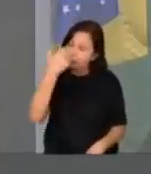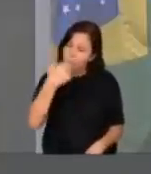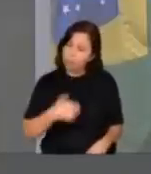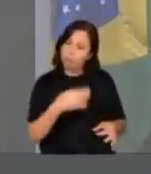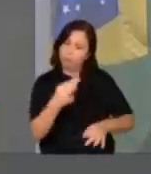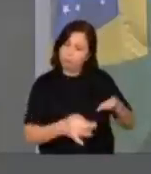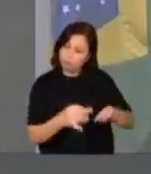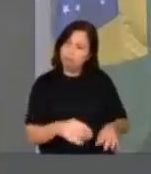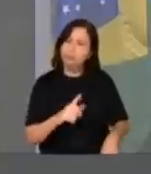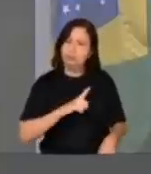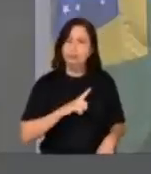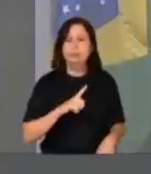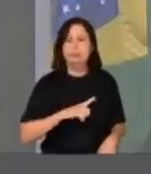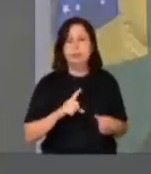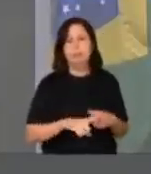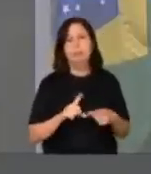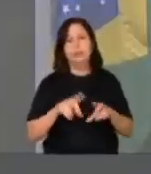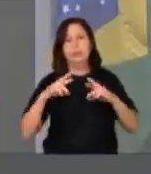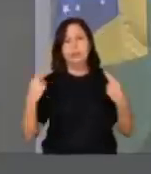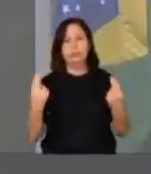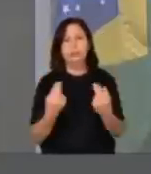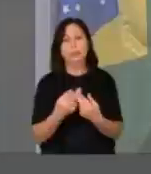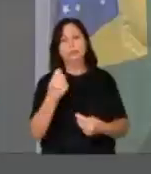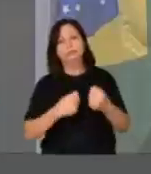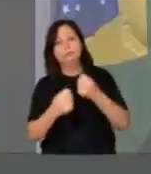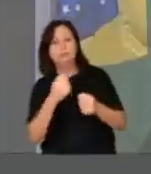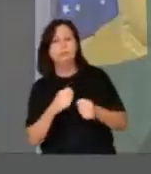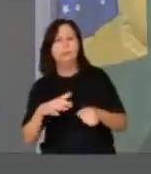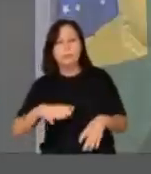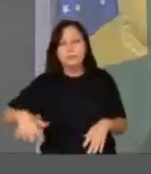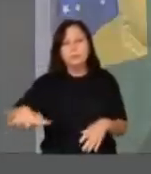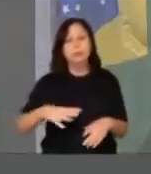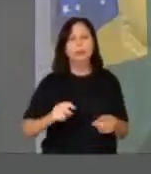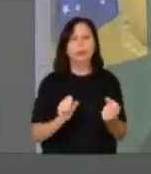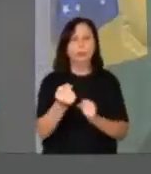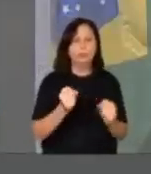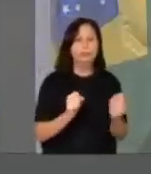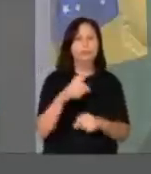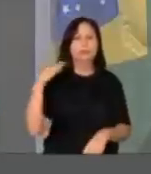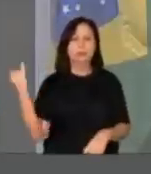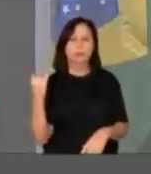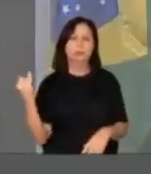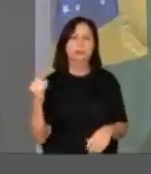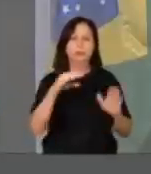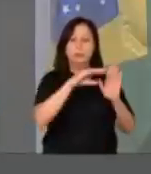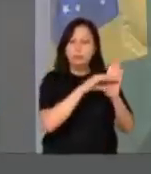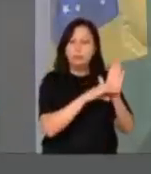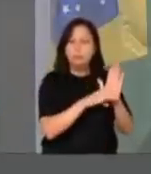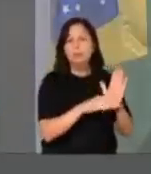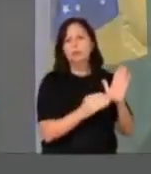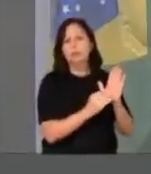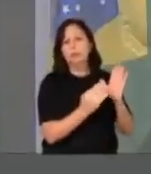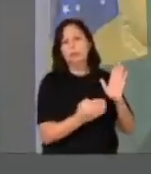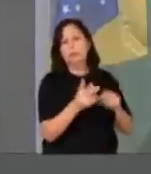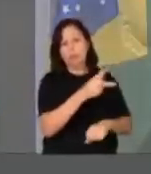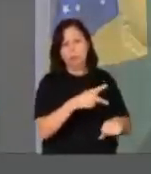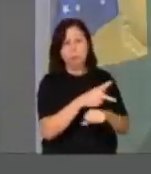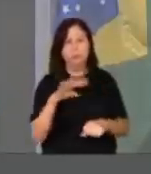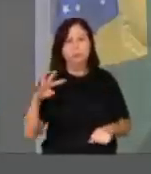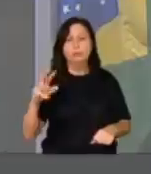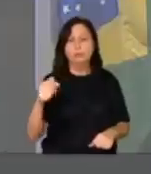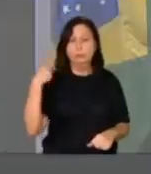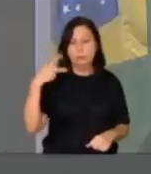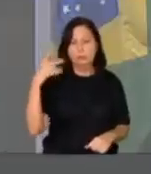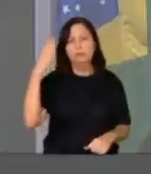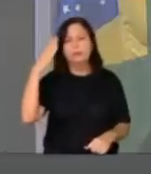se reúna com o setor produtivo para defender uma pauta que é importante para o país, e todos os parlamentares aqui sabem disso,